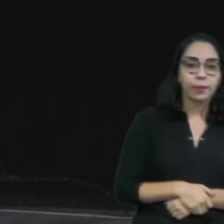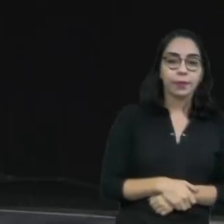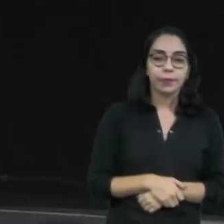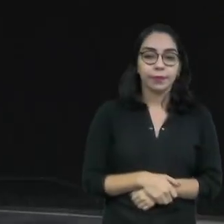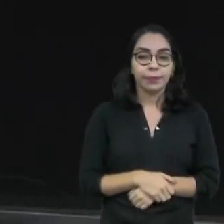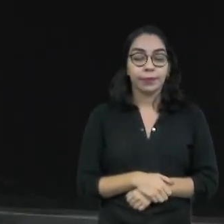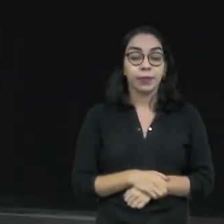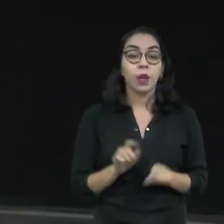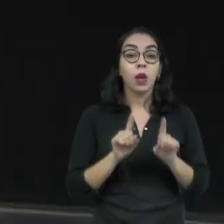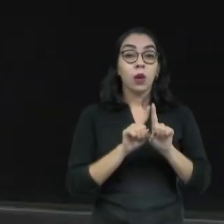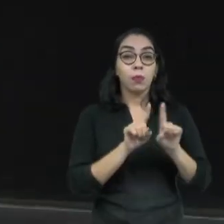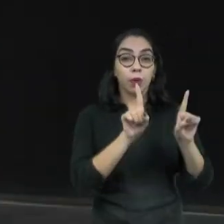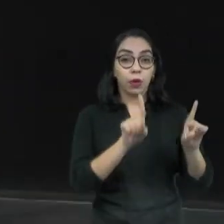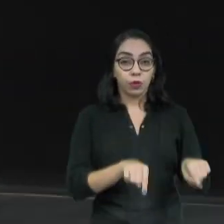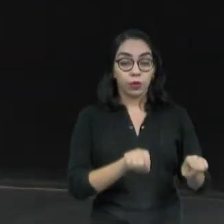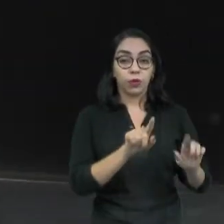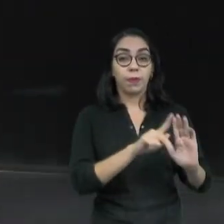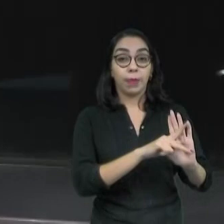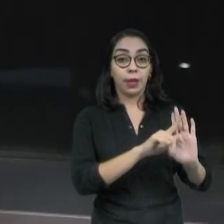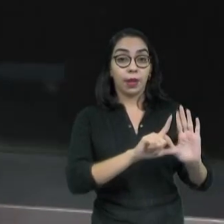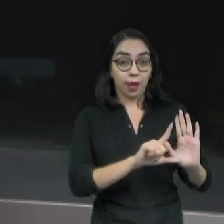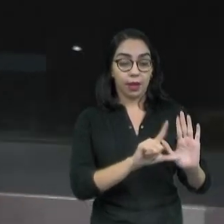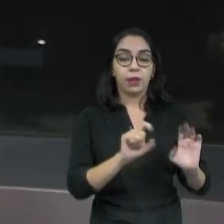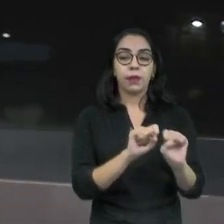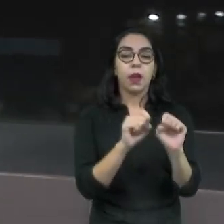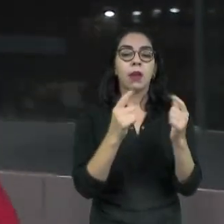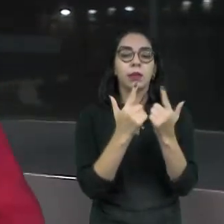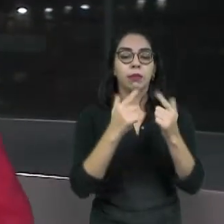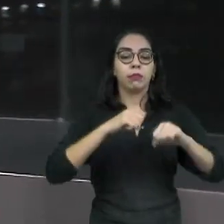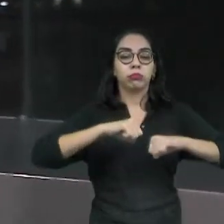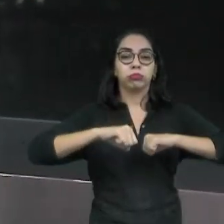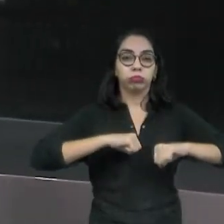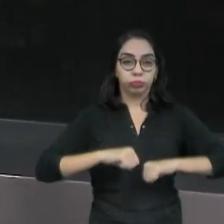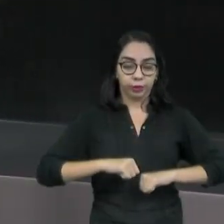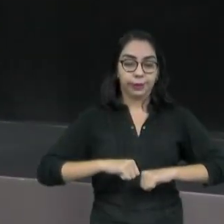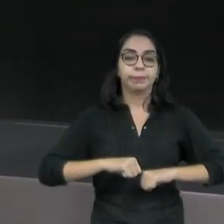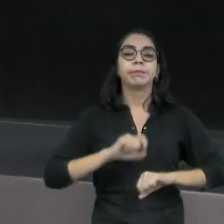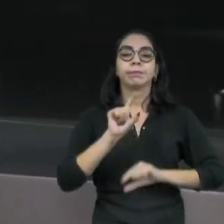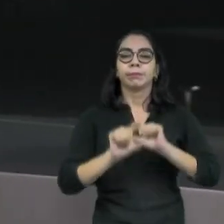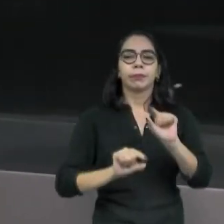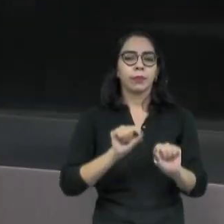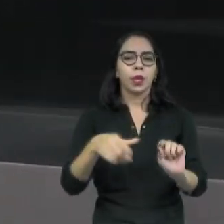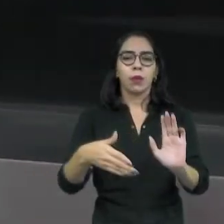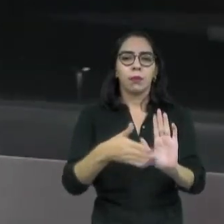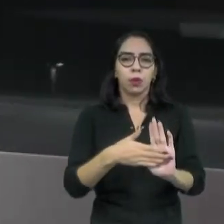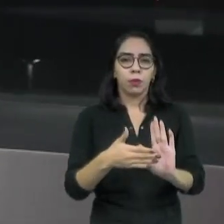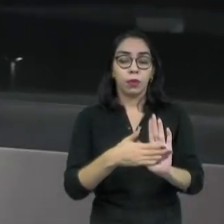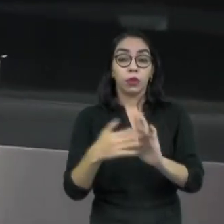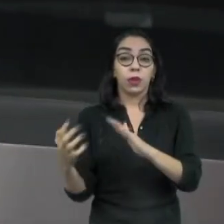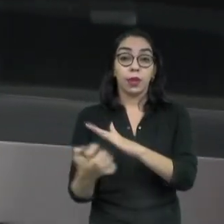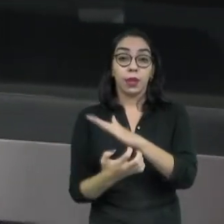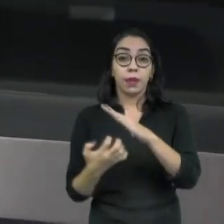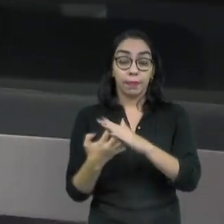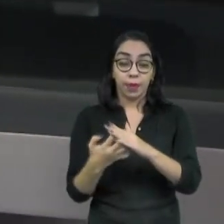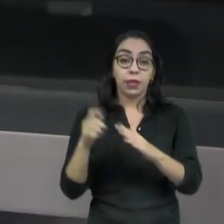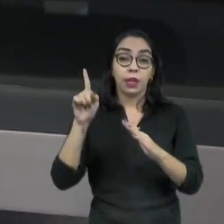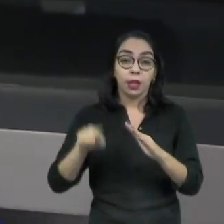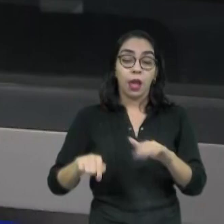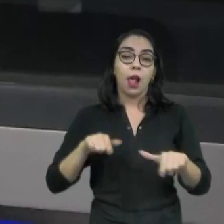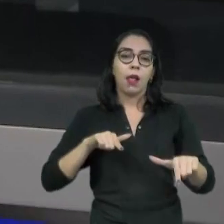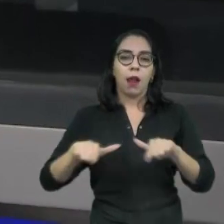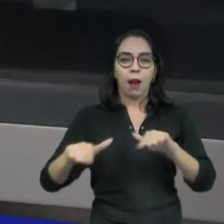projeto de lei em tramitação aqui na Assembleia Legislativa propõe que empresas concessionárias de serviços